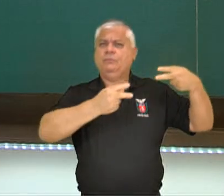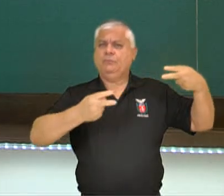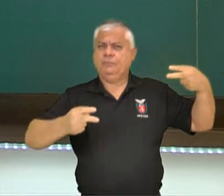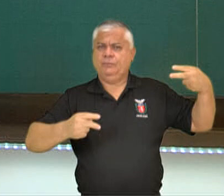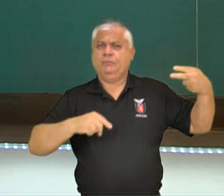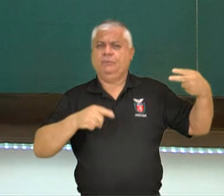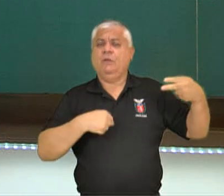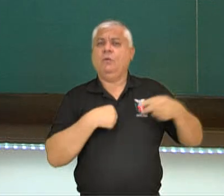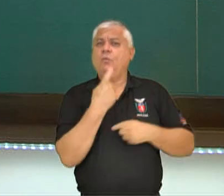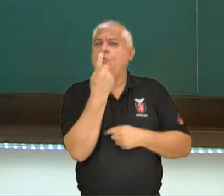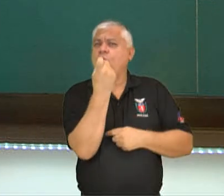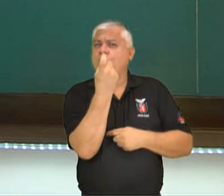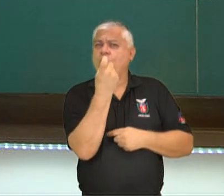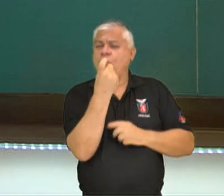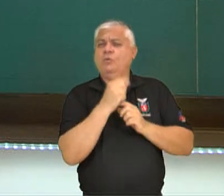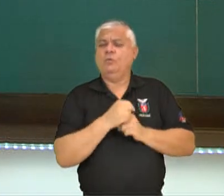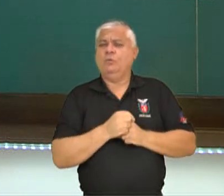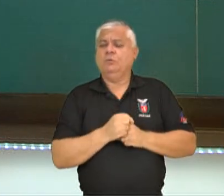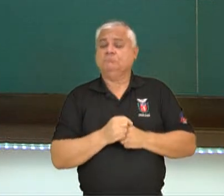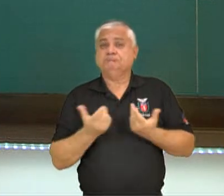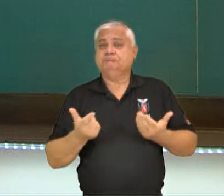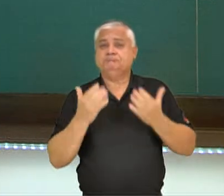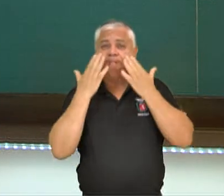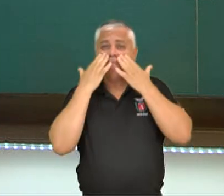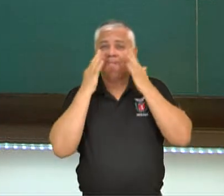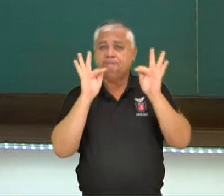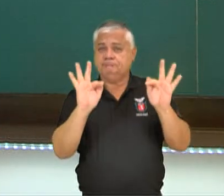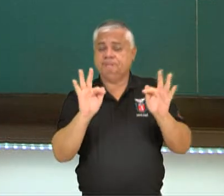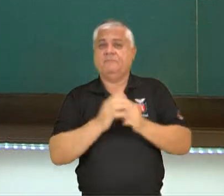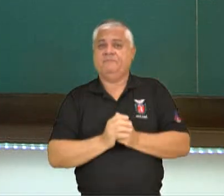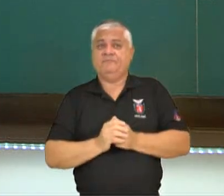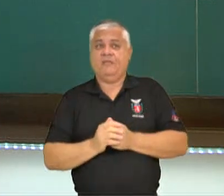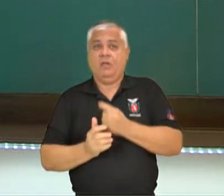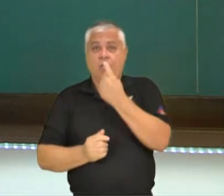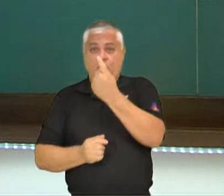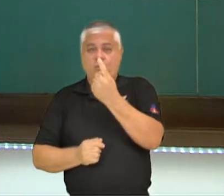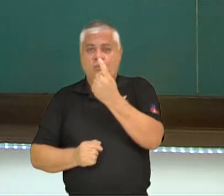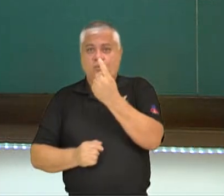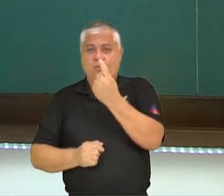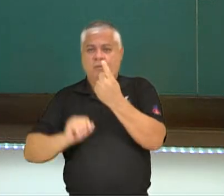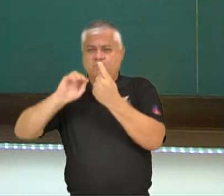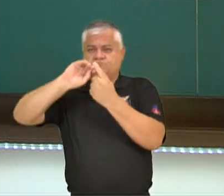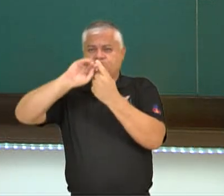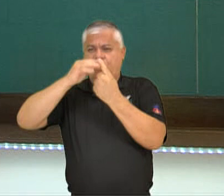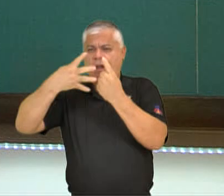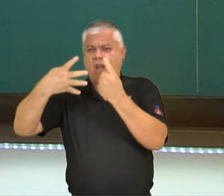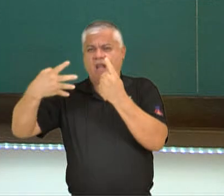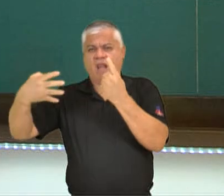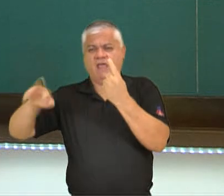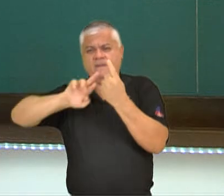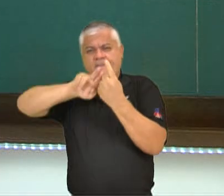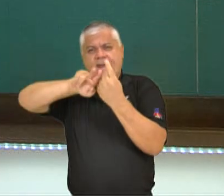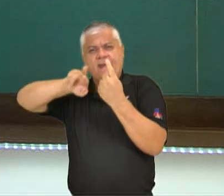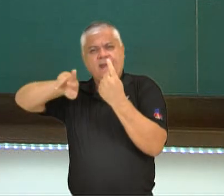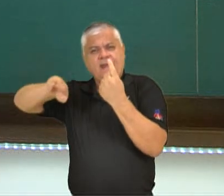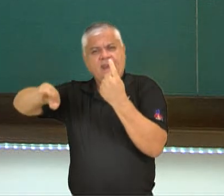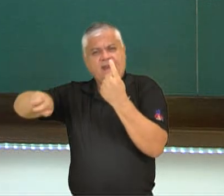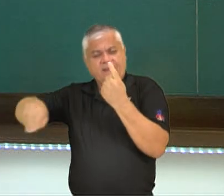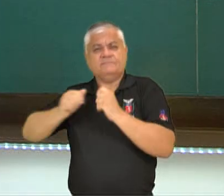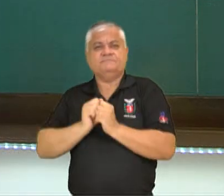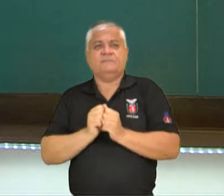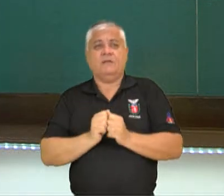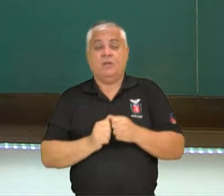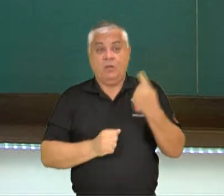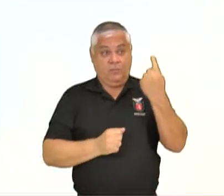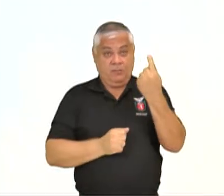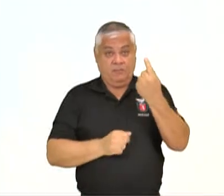um único fenótipo. E o outro aqui, um único gene, resulta em vários fenótipos diferentes. Então, nesse primeiro caso